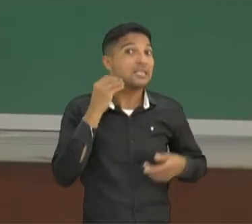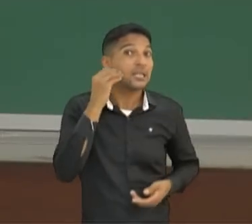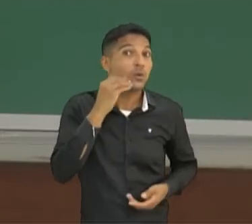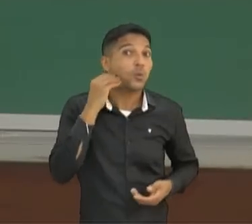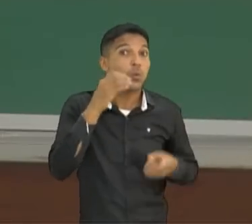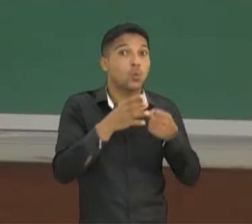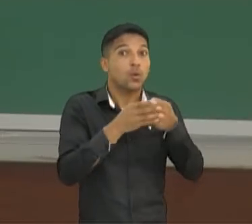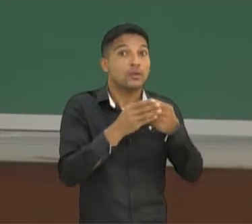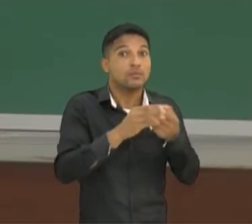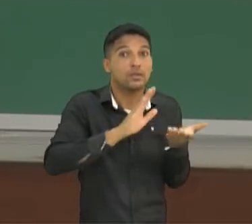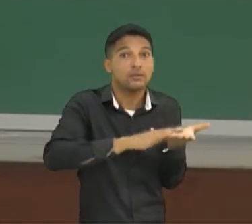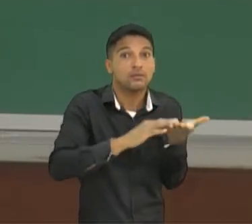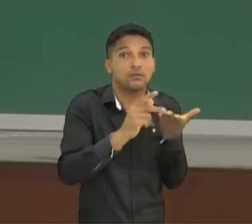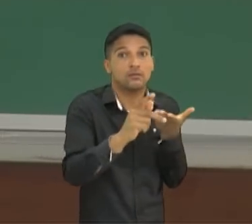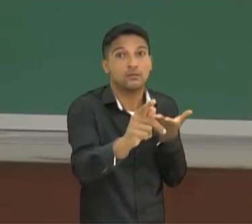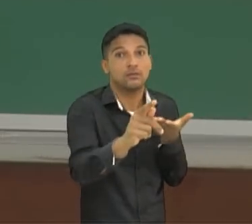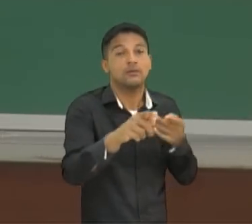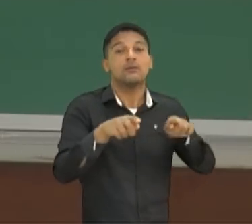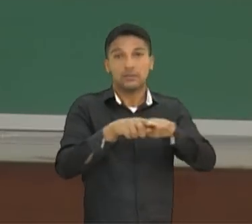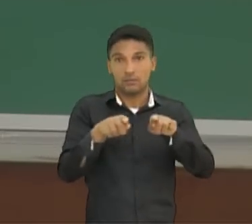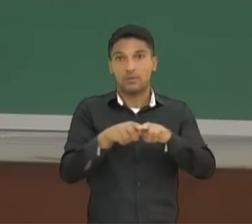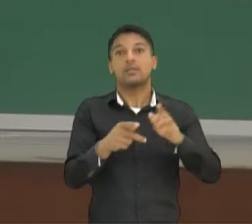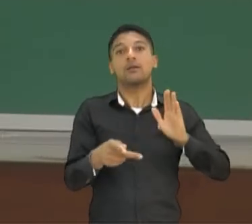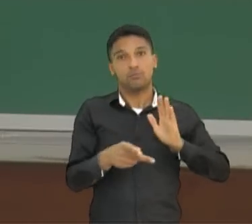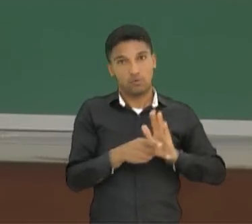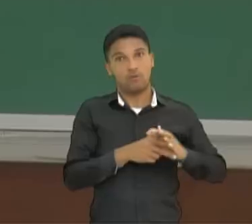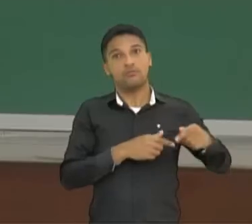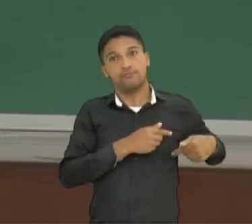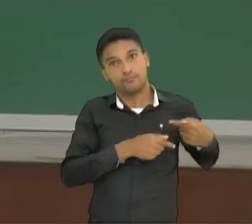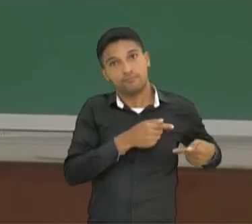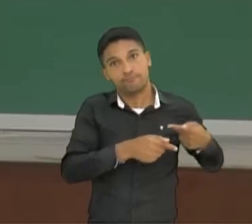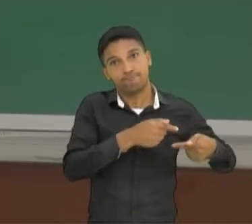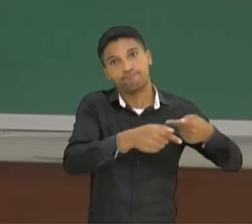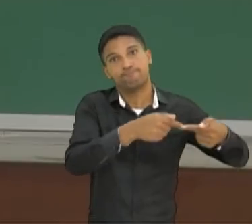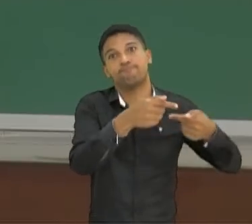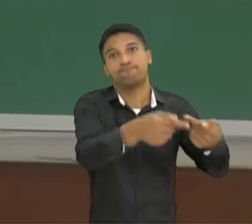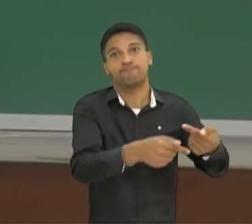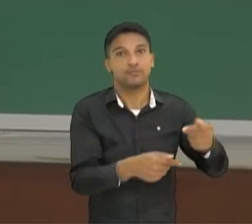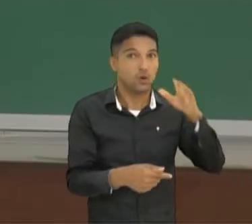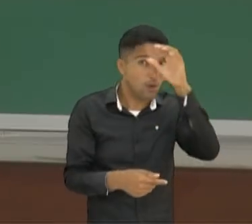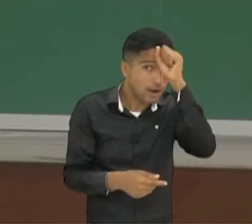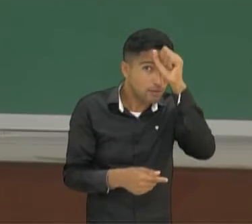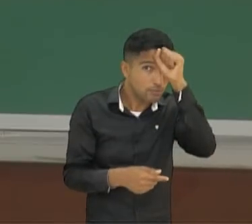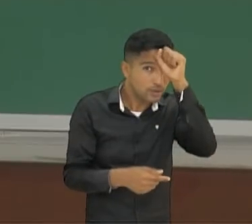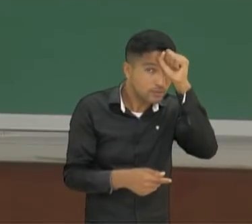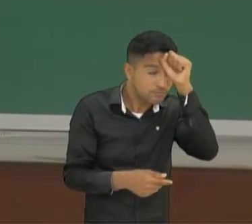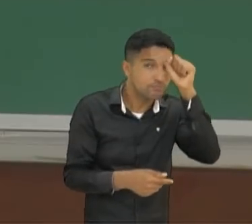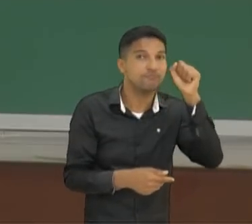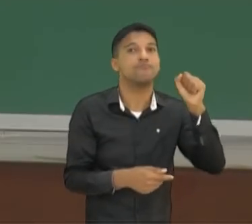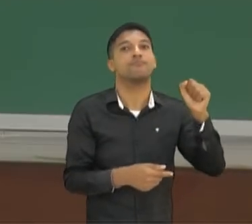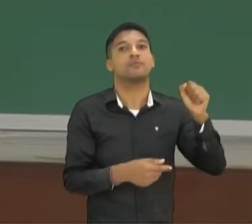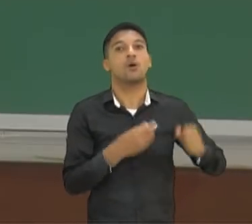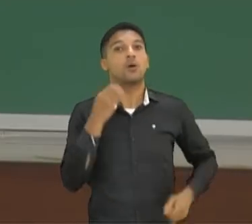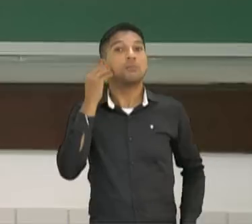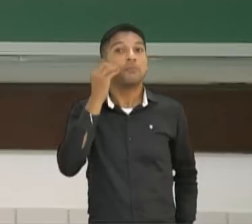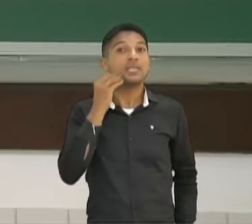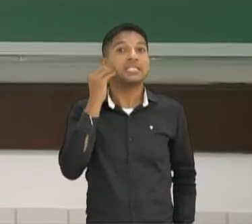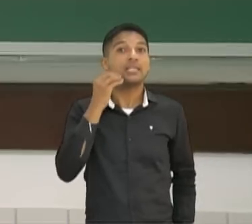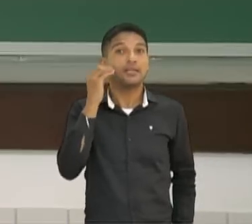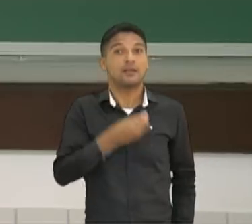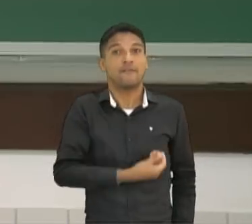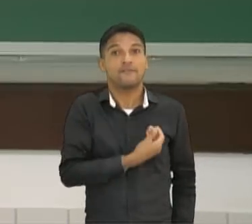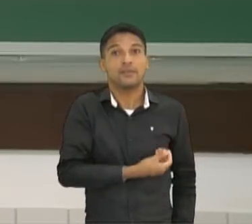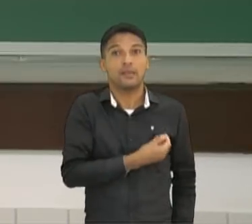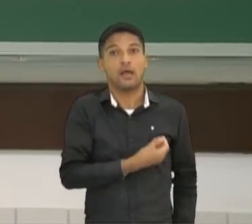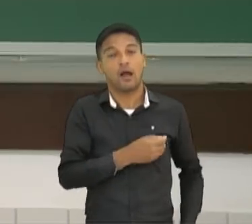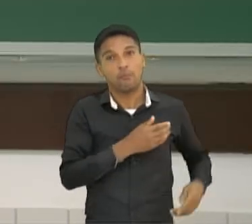pais aprendem com os filhos, com os familiares e assim vai, né? E ele pode criar estereótipos, né? A gente já vai entrar um pouquinho